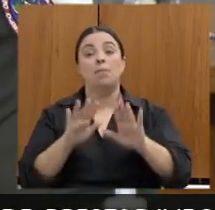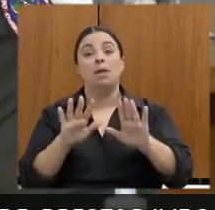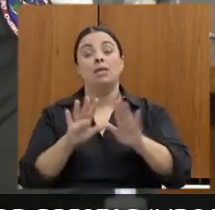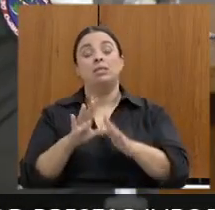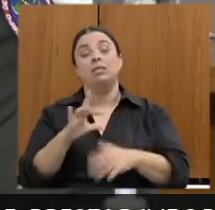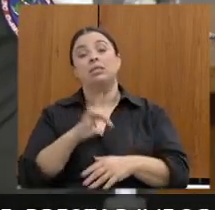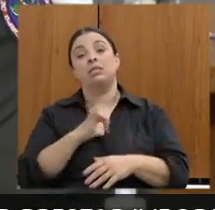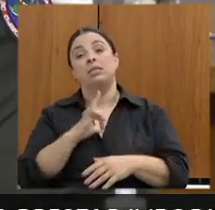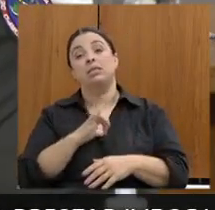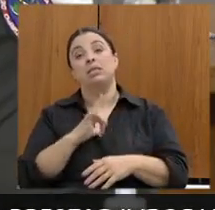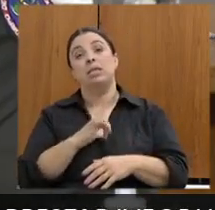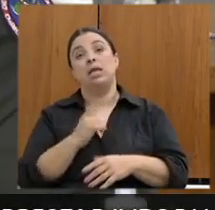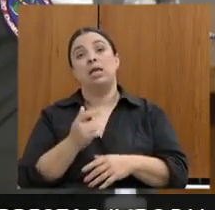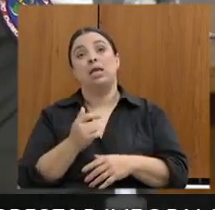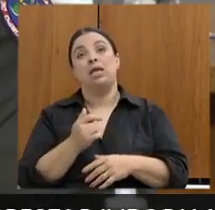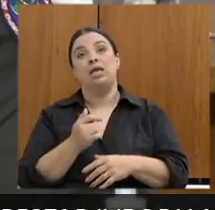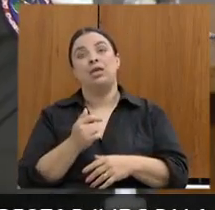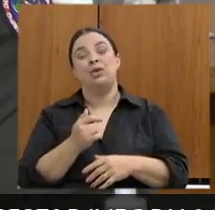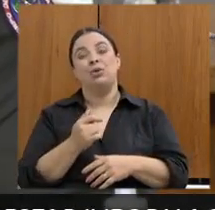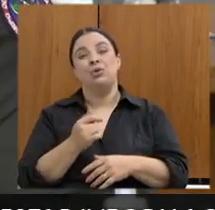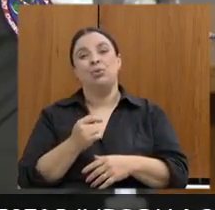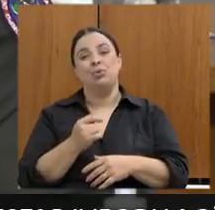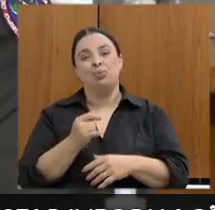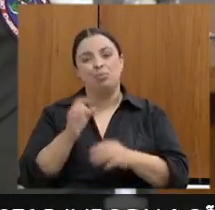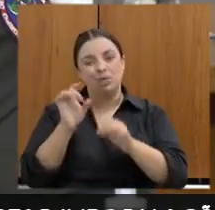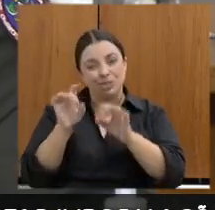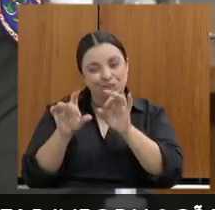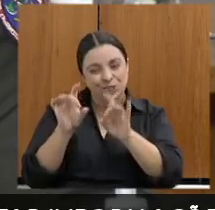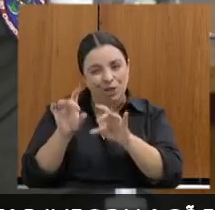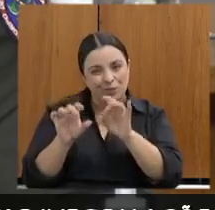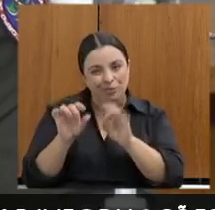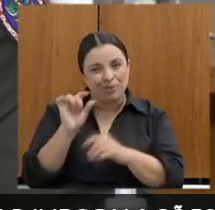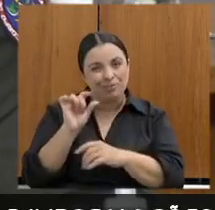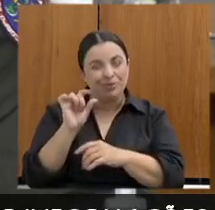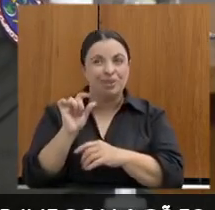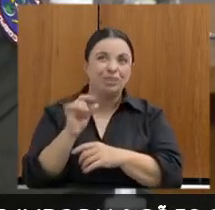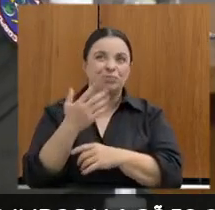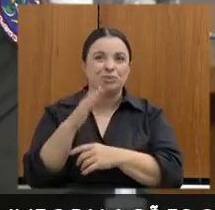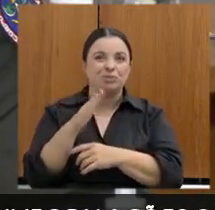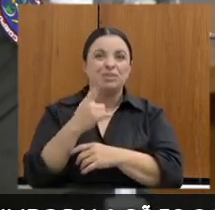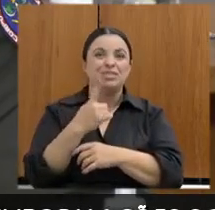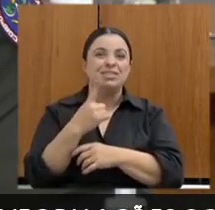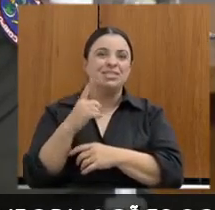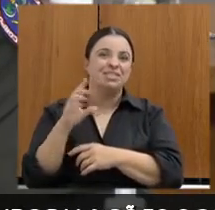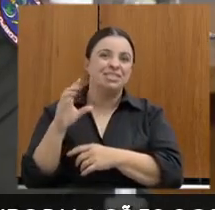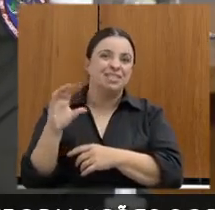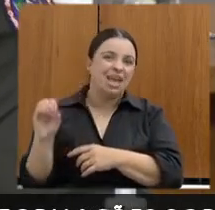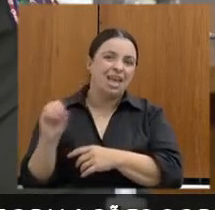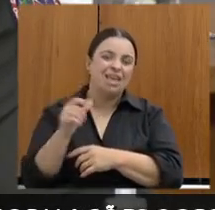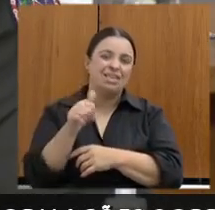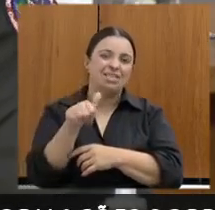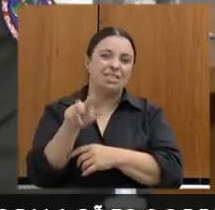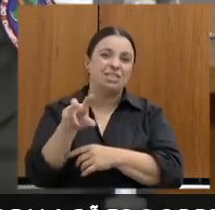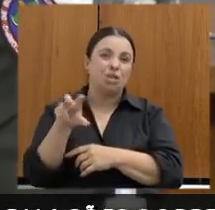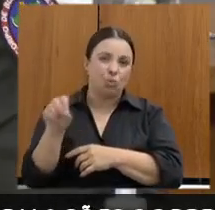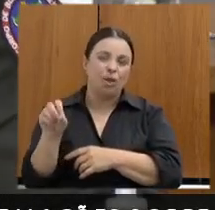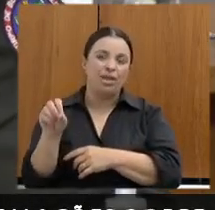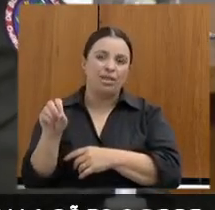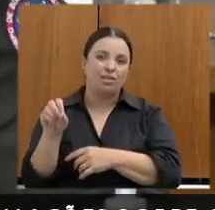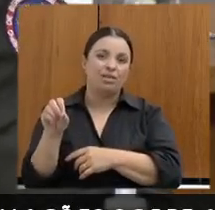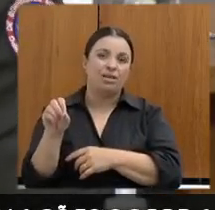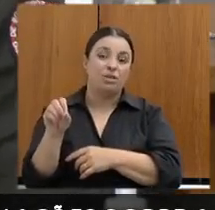até uma pequena gordurinha aí de aproximadamente 100 150 bombeiros em